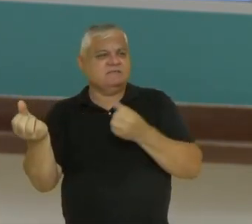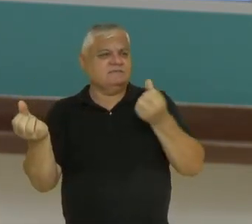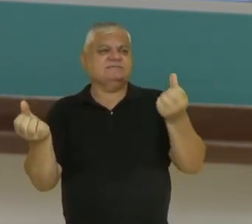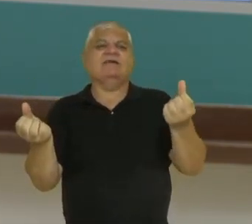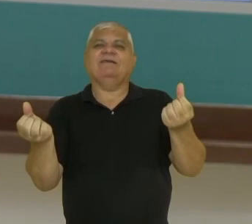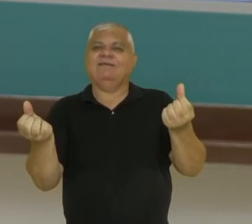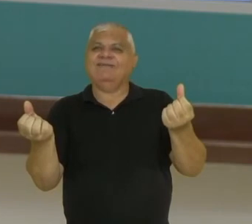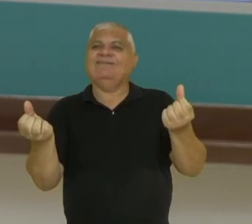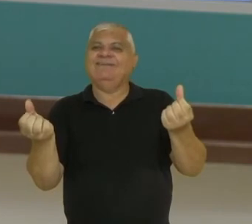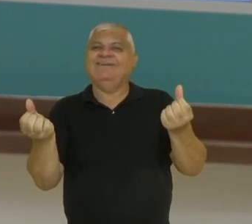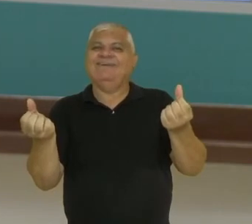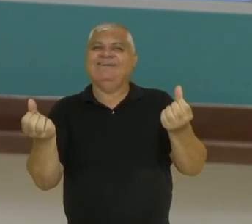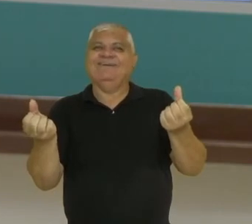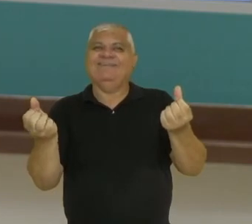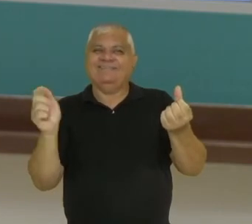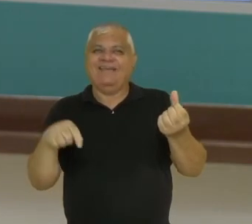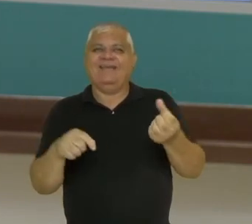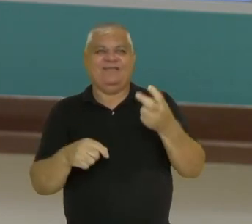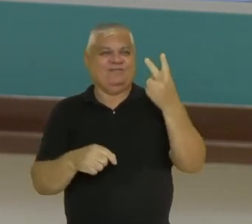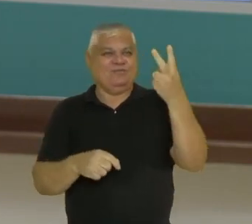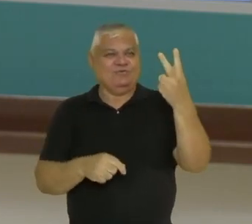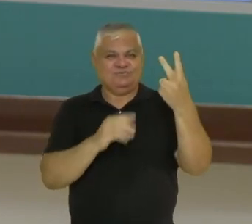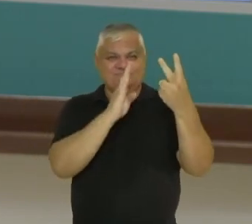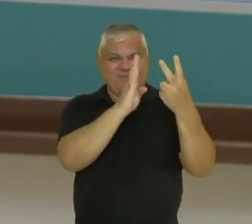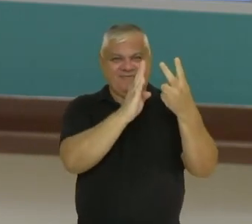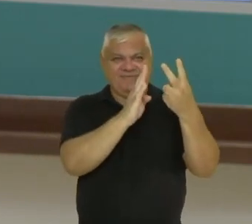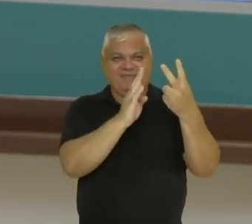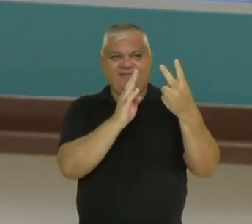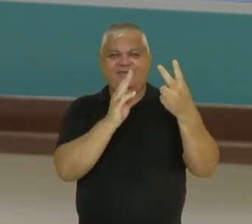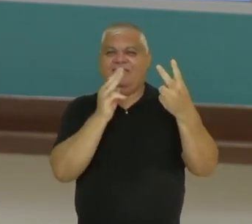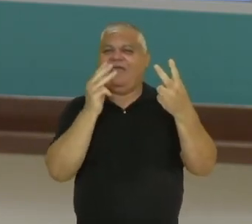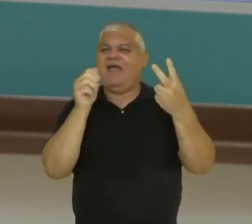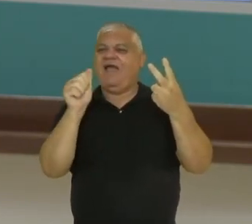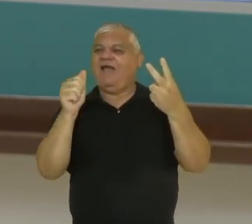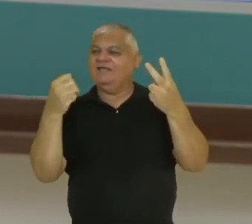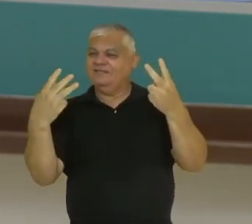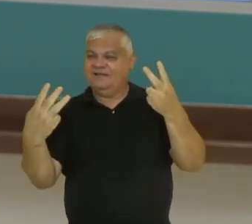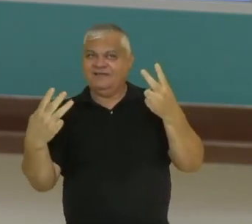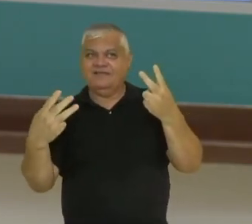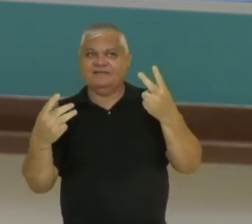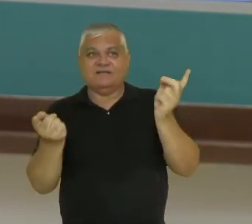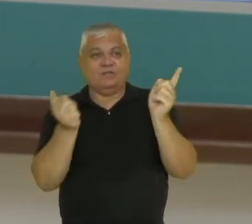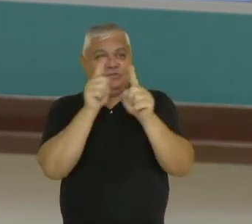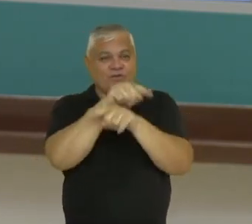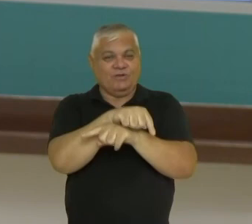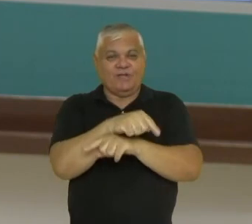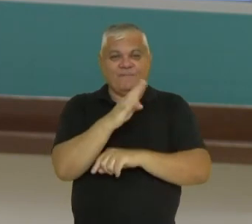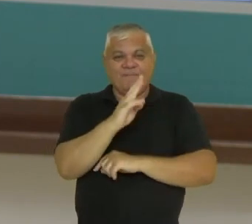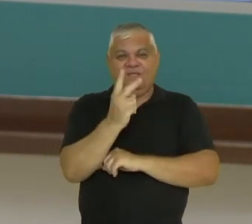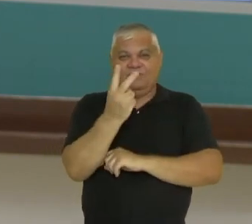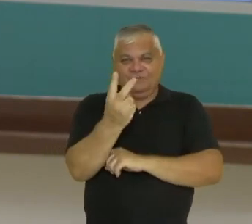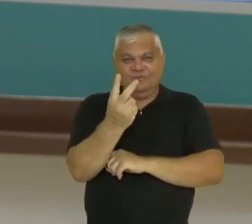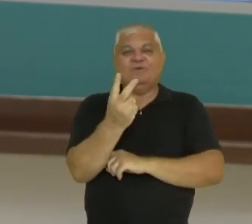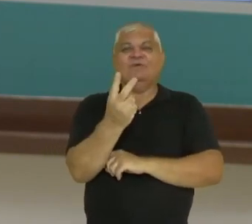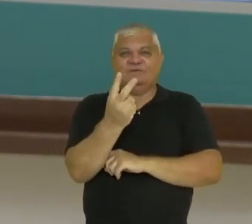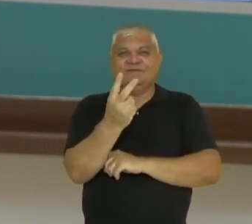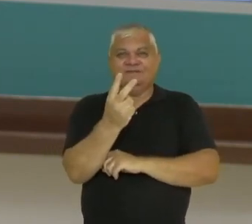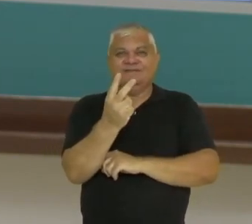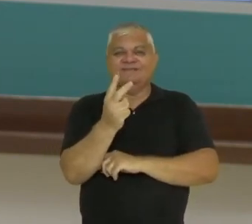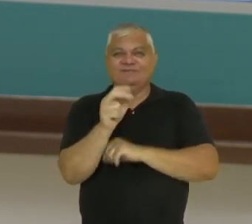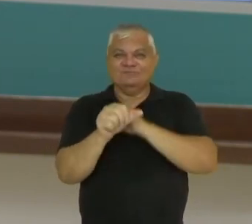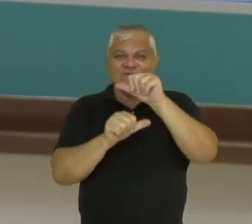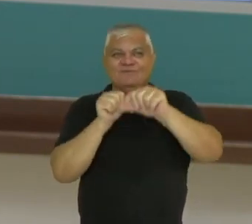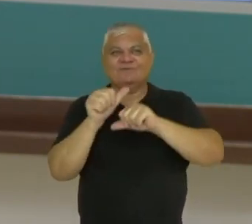lado, né? Aqui na frente eu tenho 2B e aqui eu tenho, né, B2, ou seja, o coeficiente estequiométrico 1 que a gente